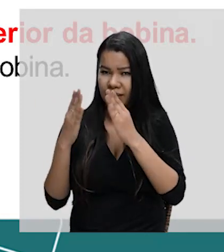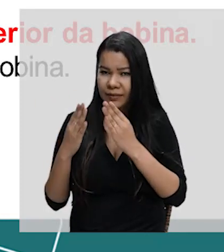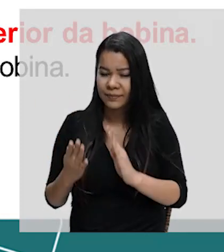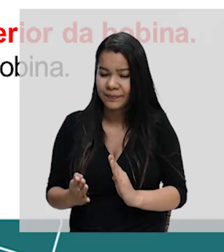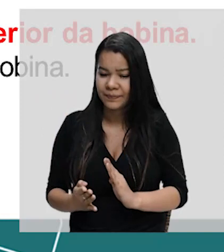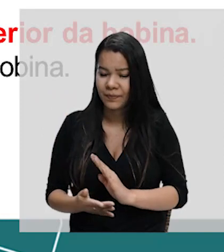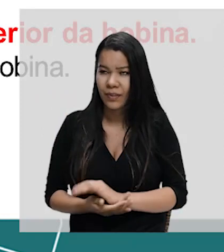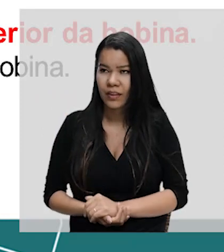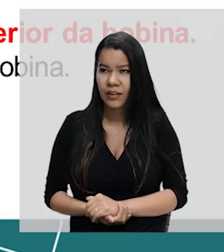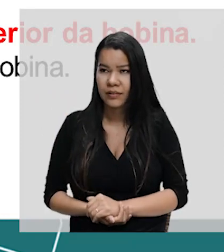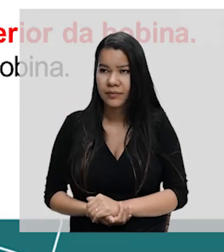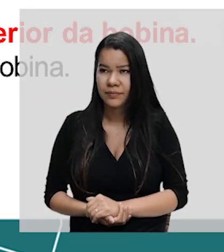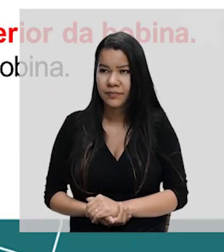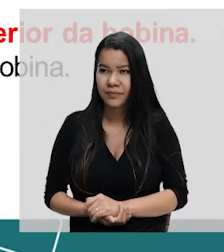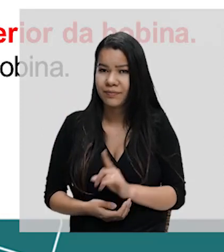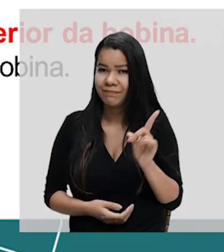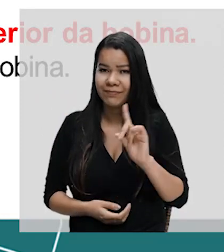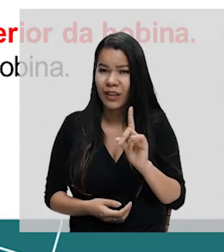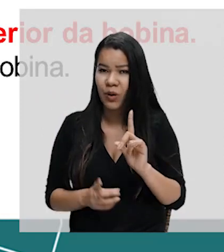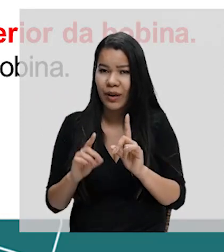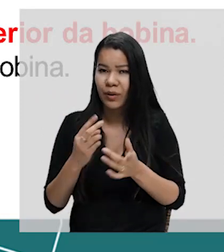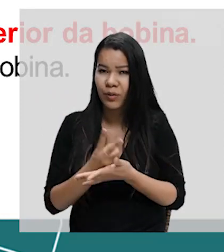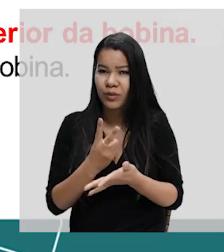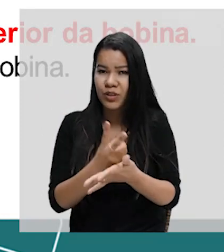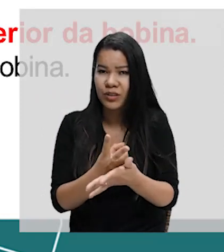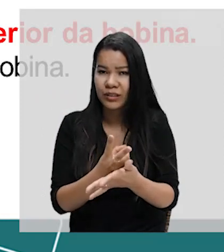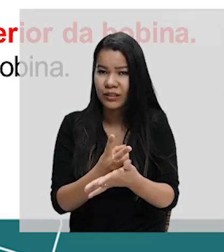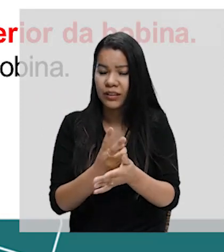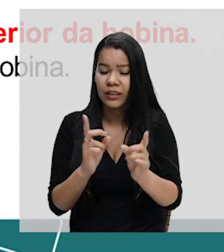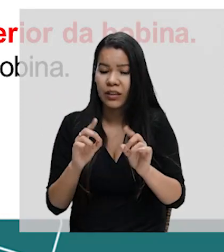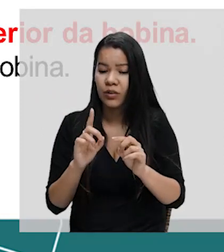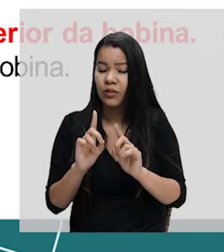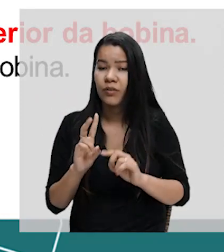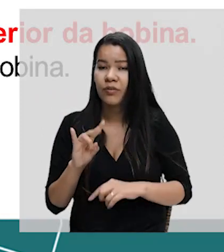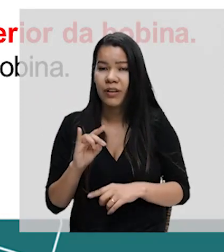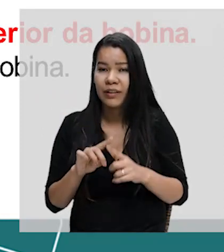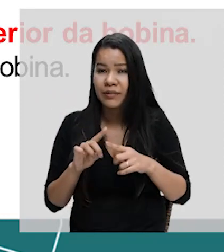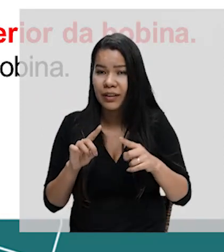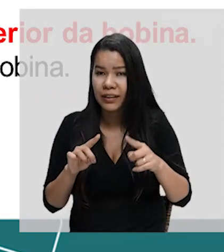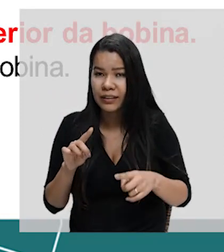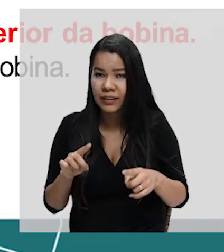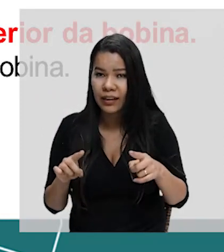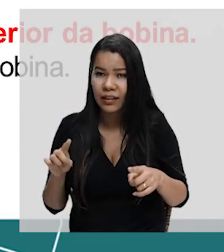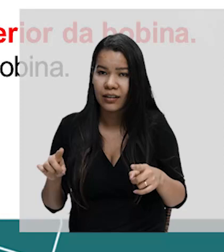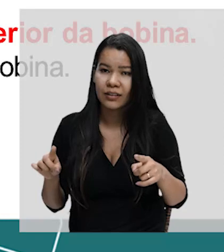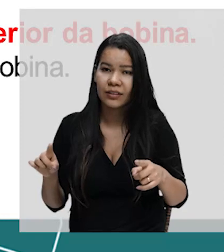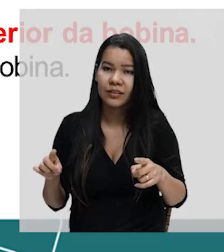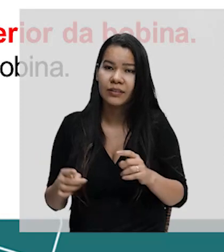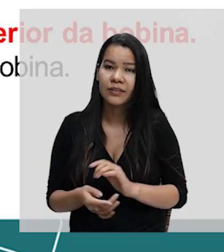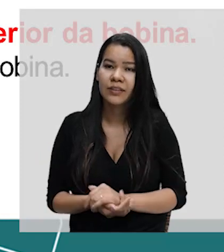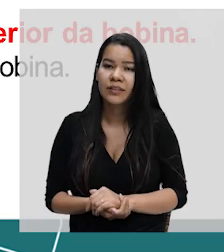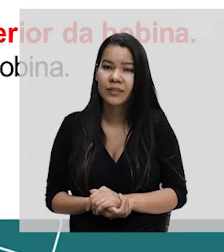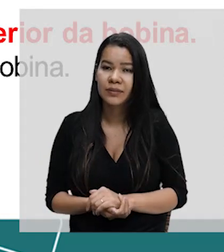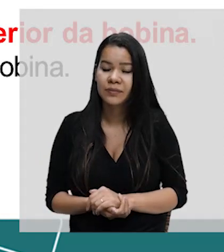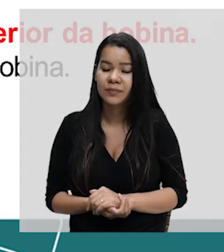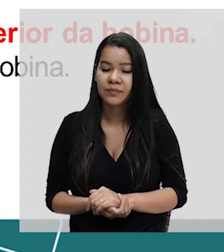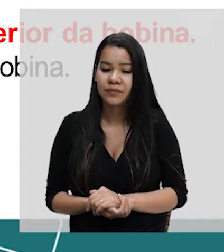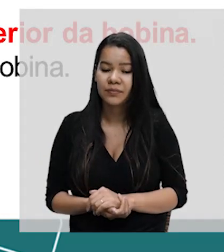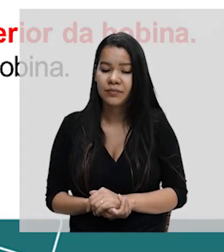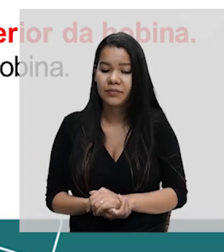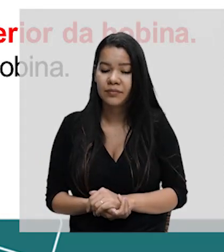magnética constante. Não é constante, é variável, certo? Fala-se de variação todo o